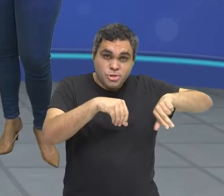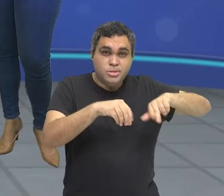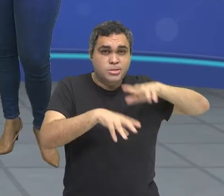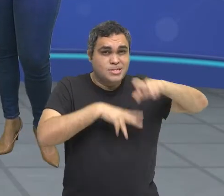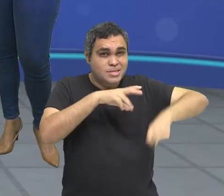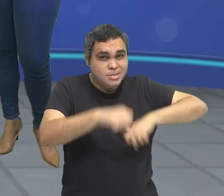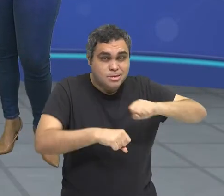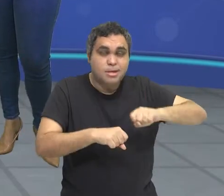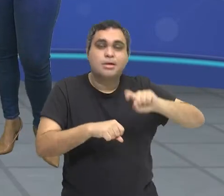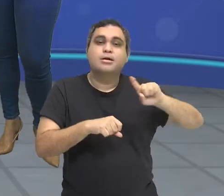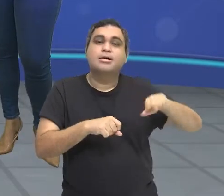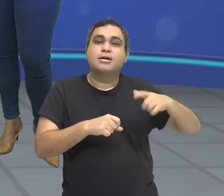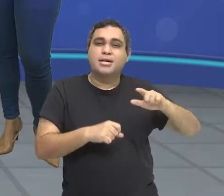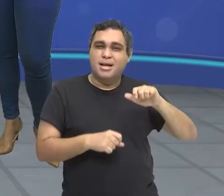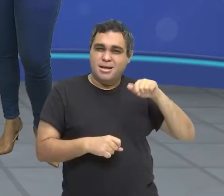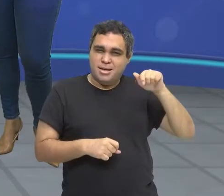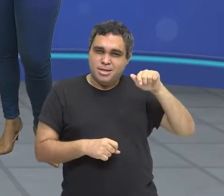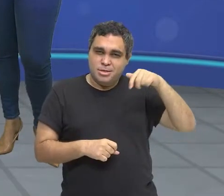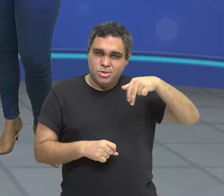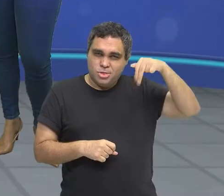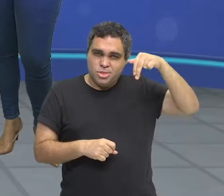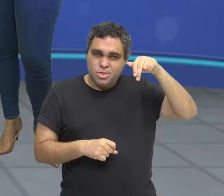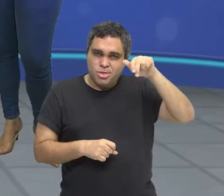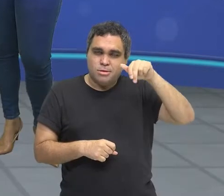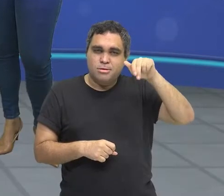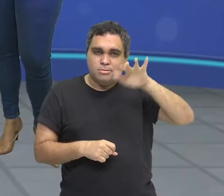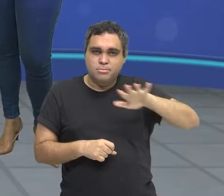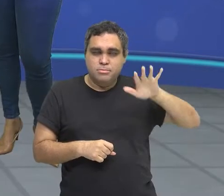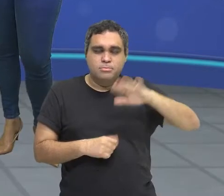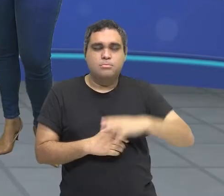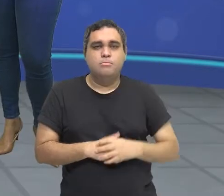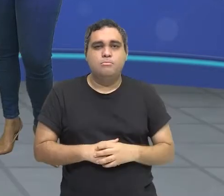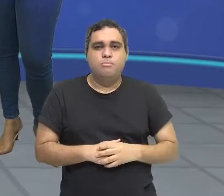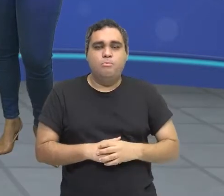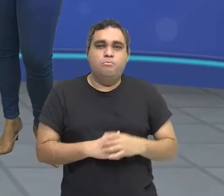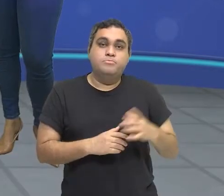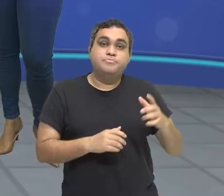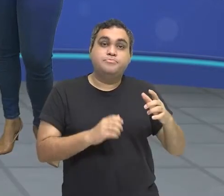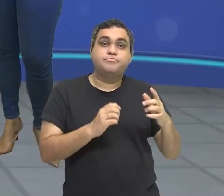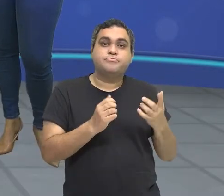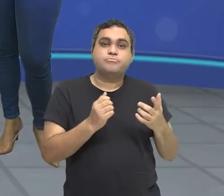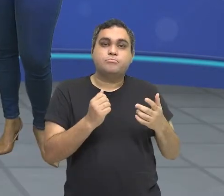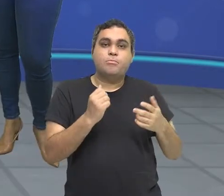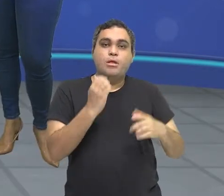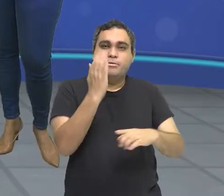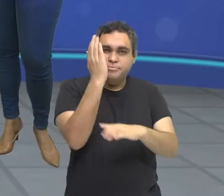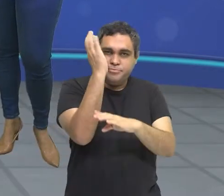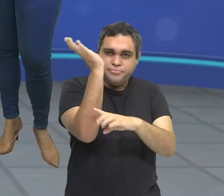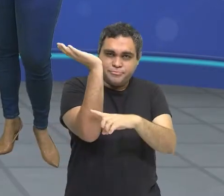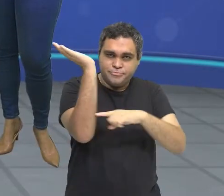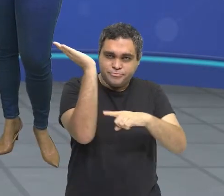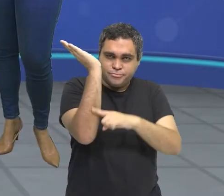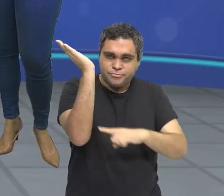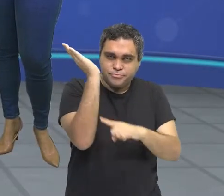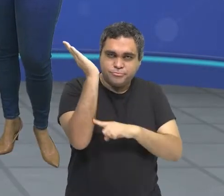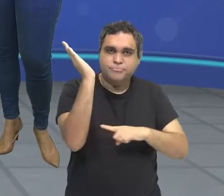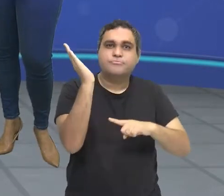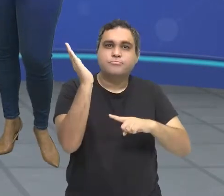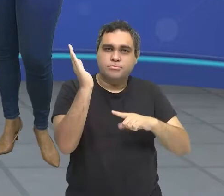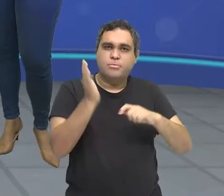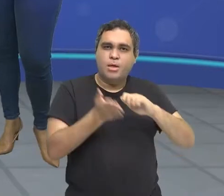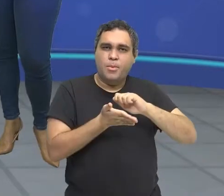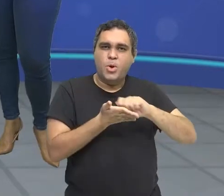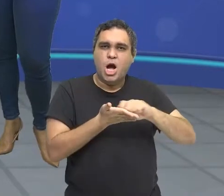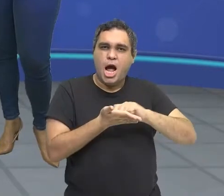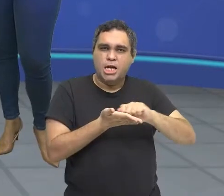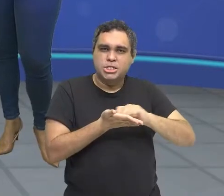borracha. Então a gente verifica tudo isso, até chegar aos dias atuais, verificando esse desenvolvimento econômico do